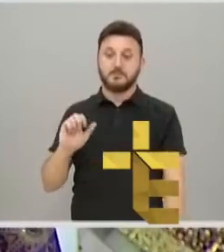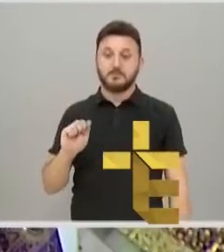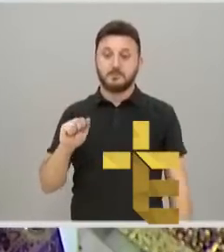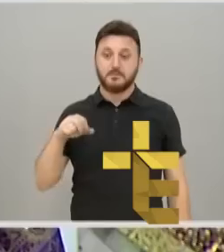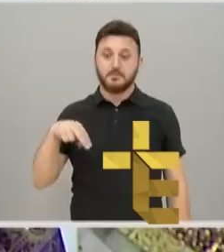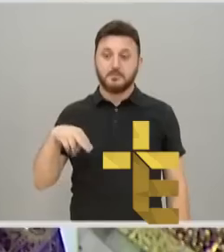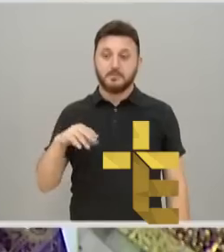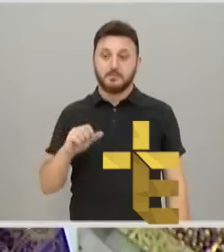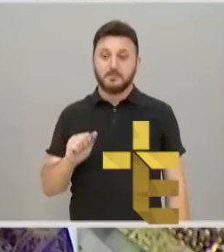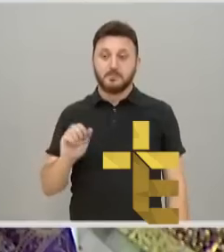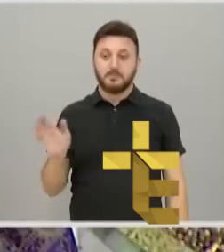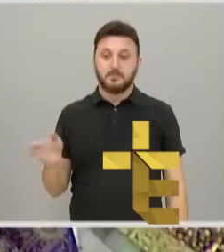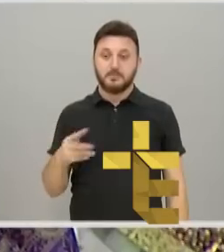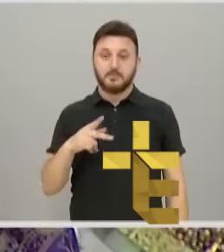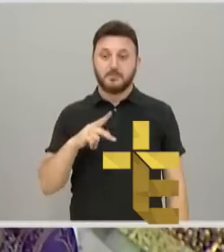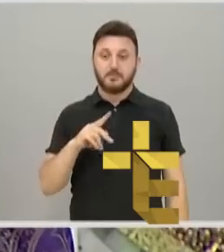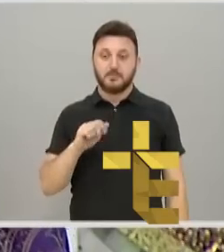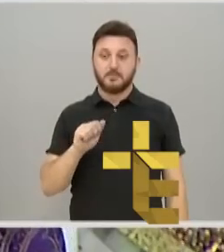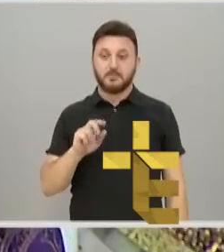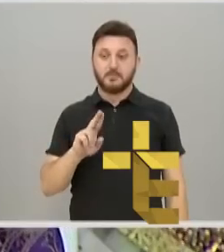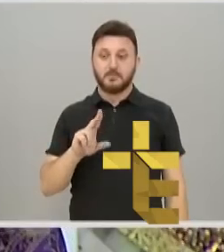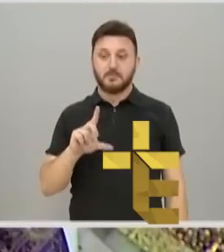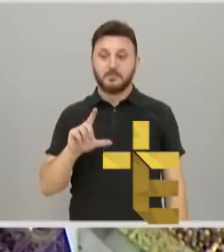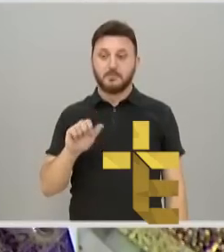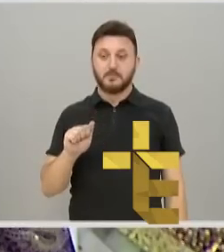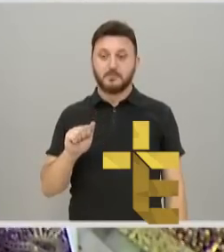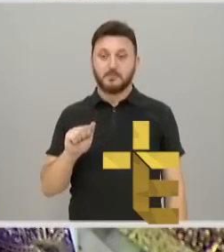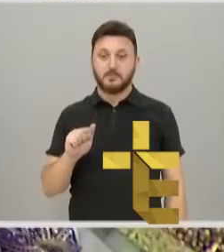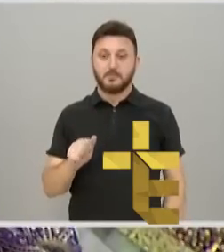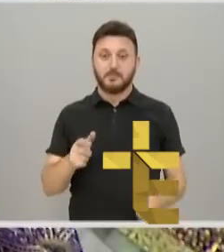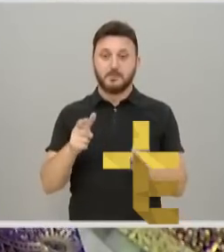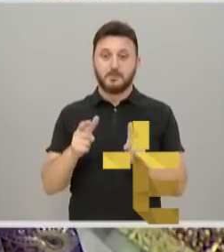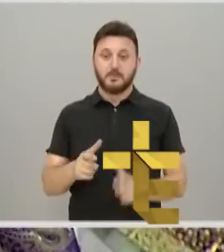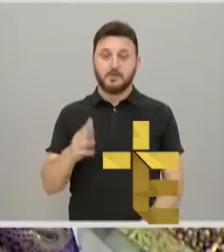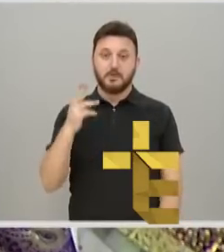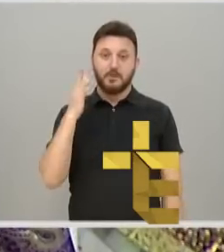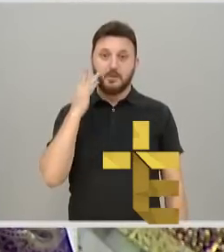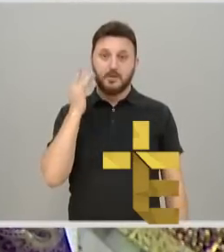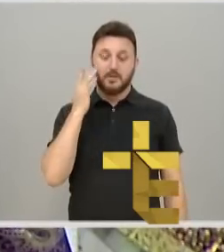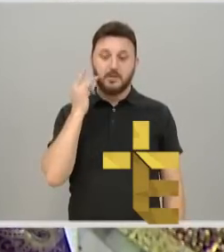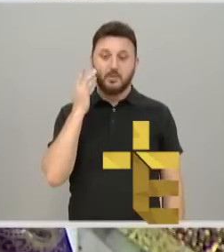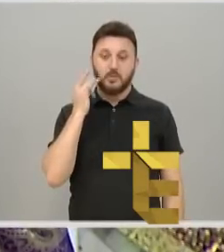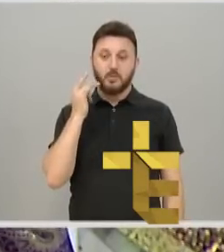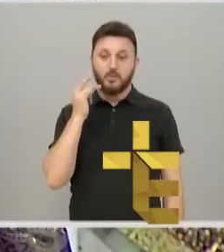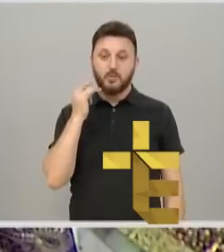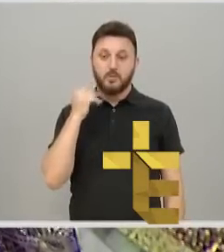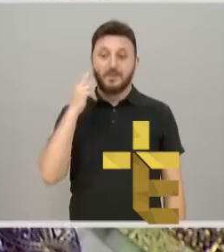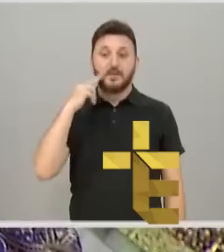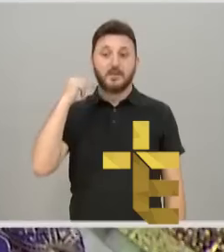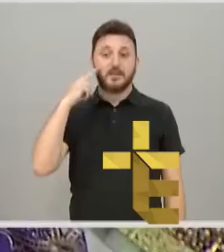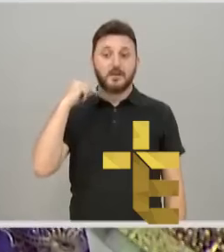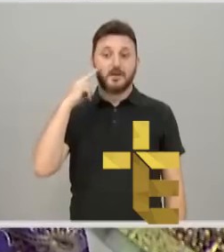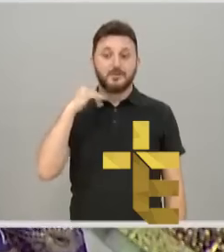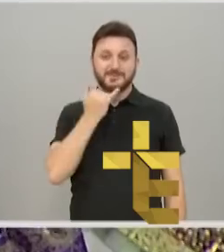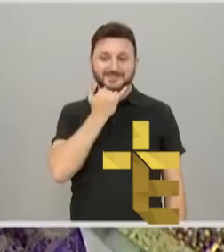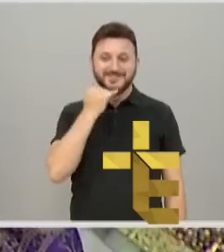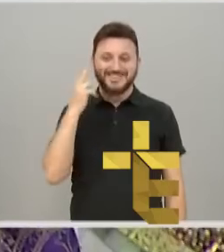Ana Paula Araújo Martins de Souto, de Natal, Rio Grande do Norte.